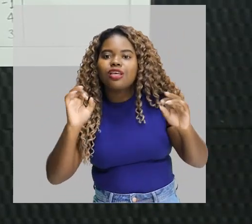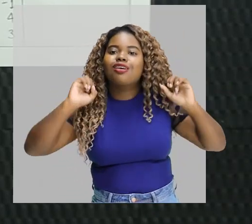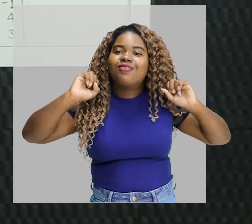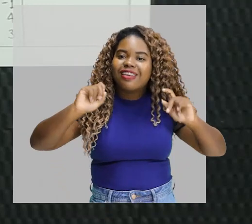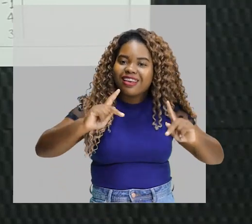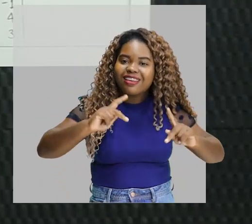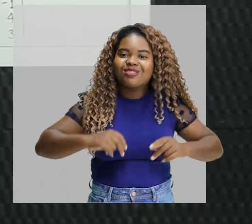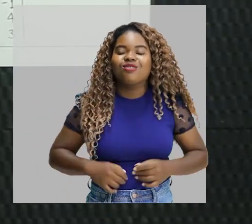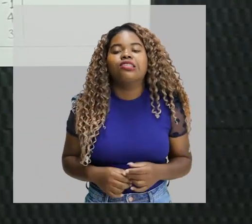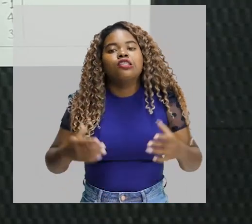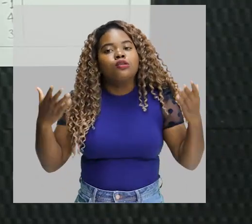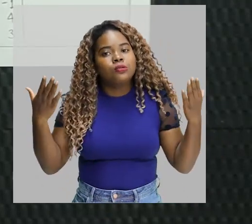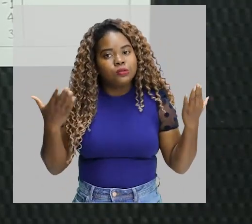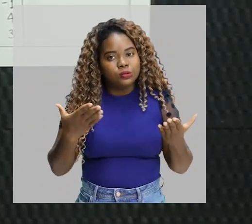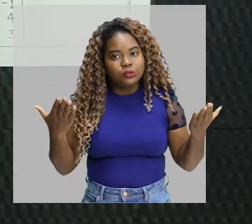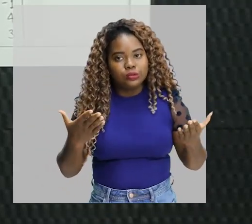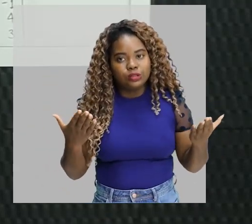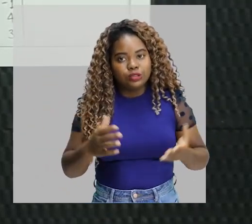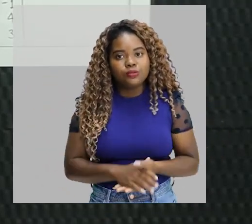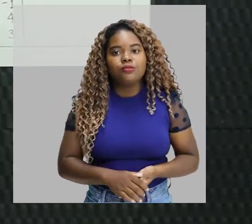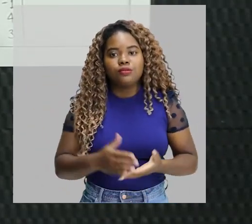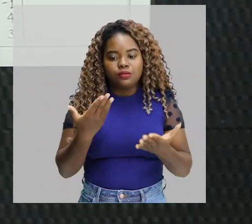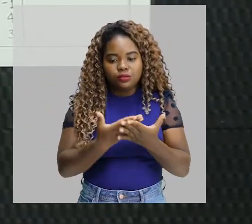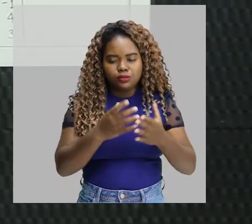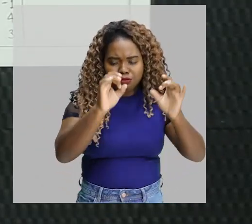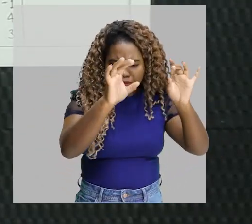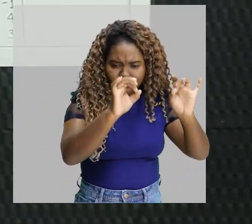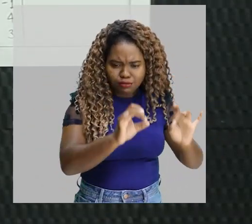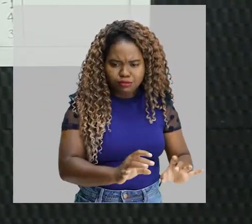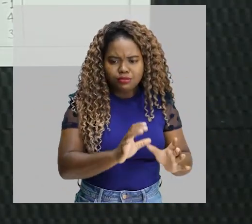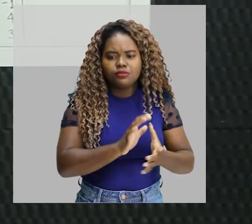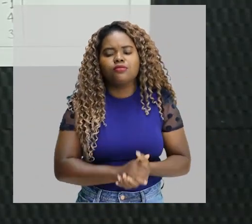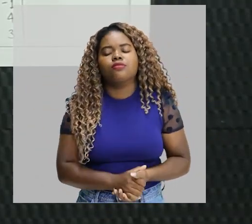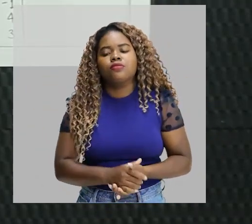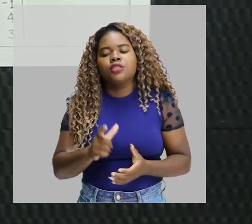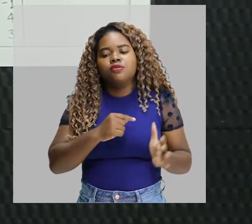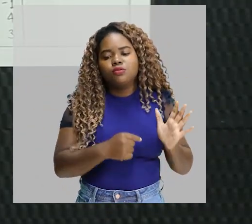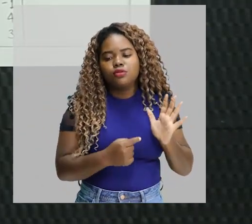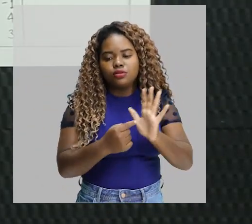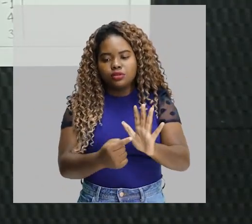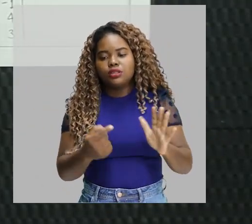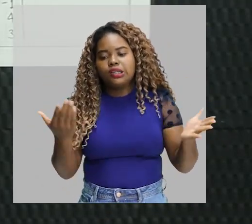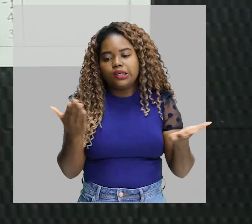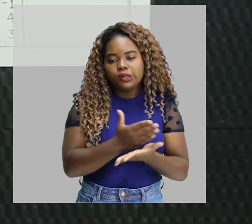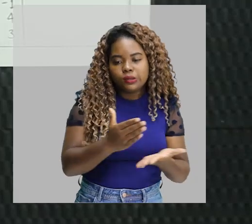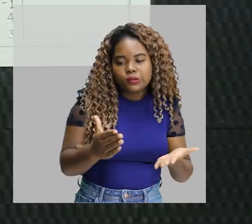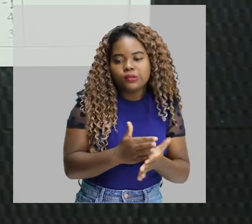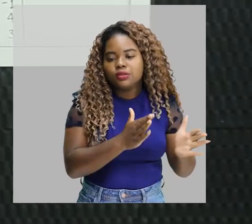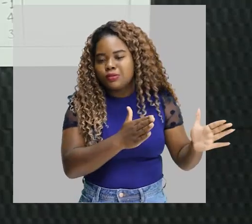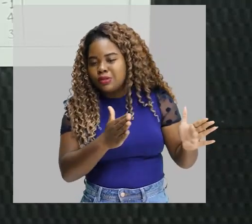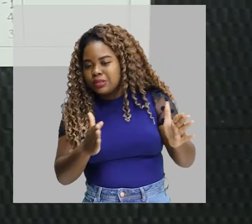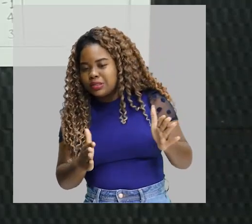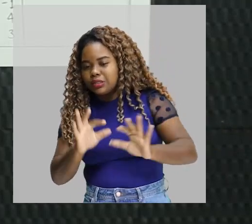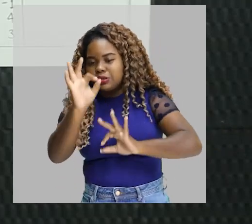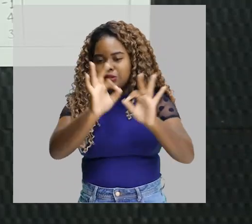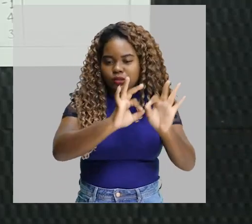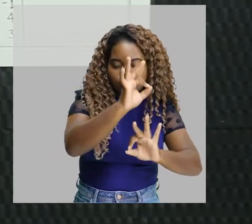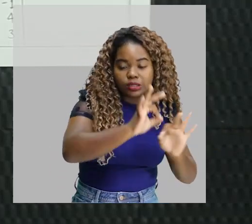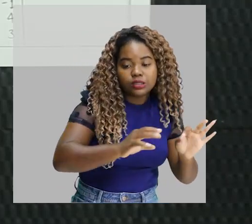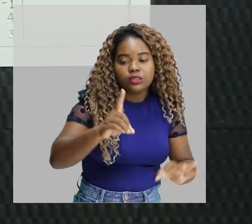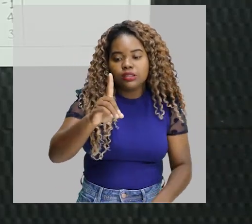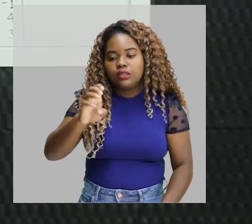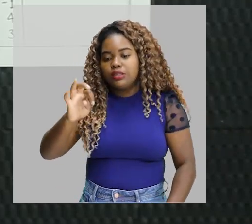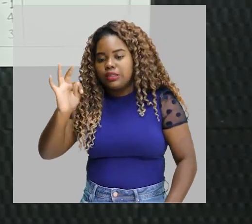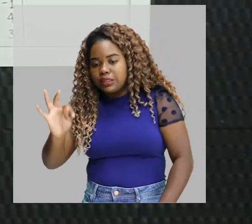tá hoje nessa aula específica a gente vai mostrar um dos processos de Calcular o determinante que aquele número